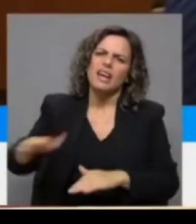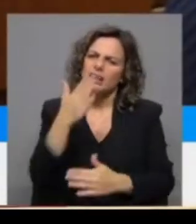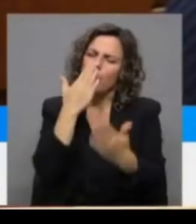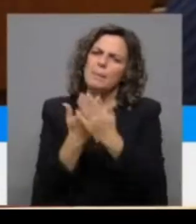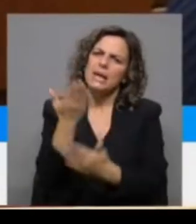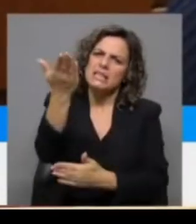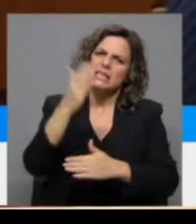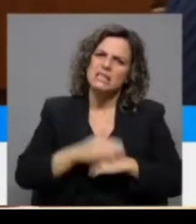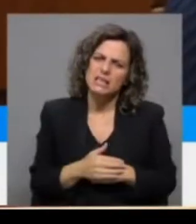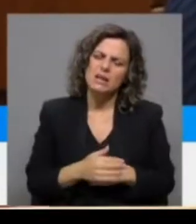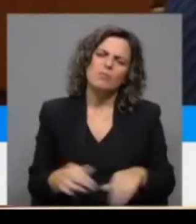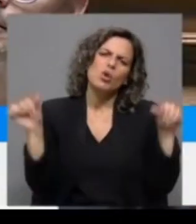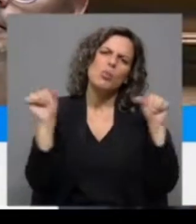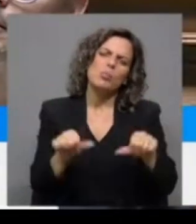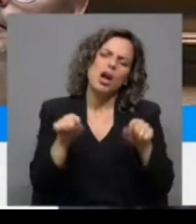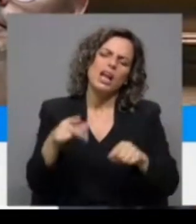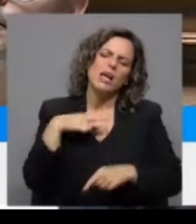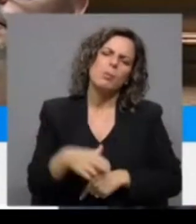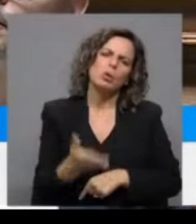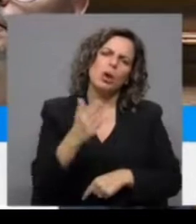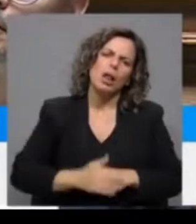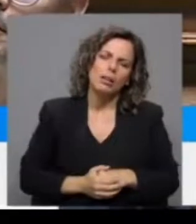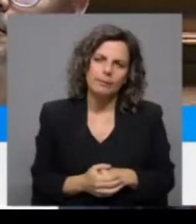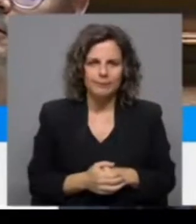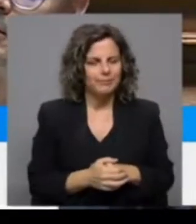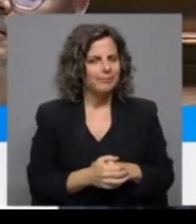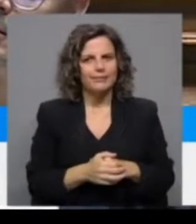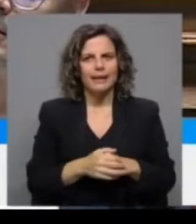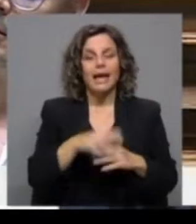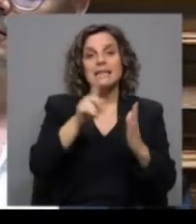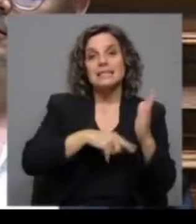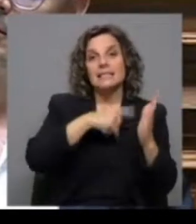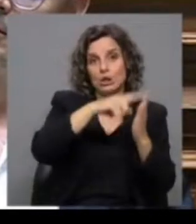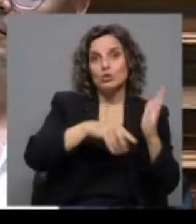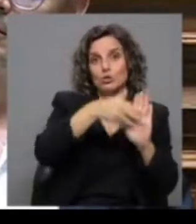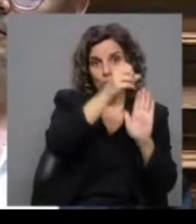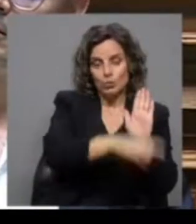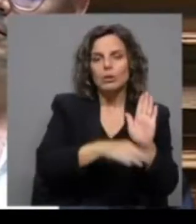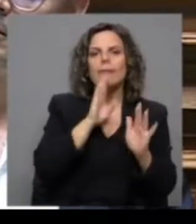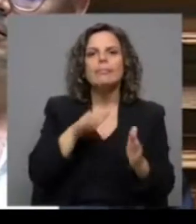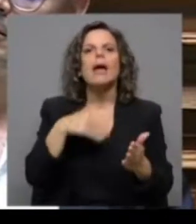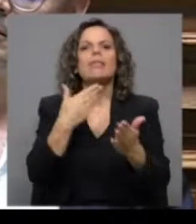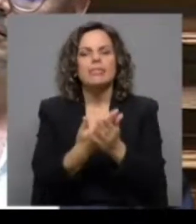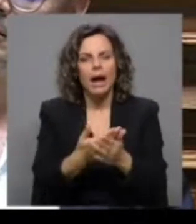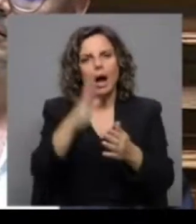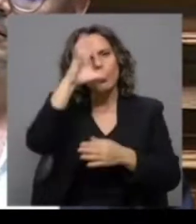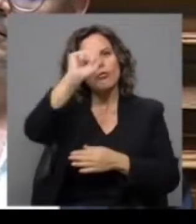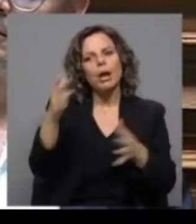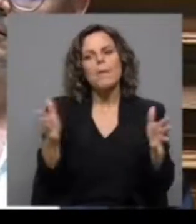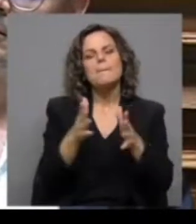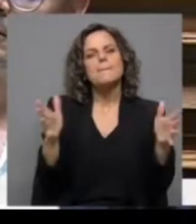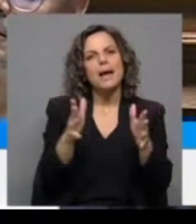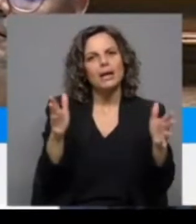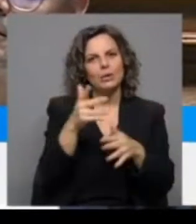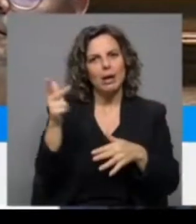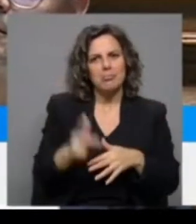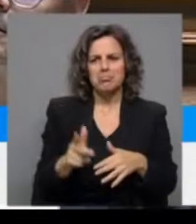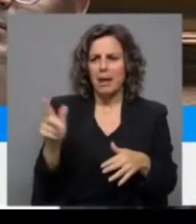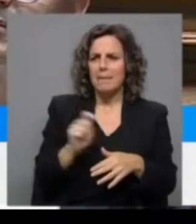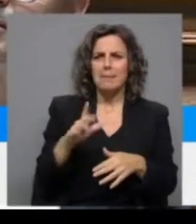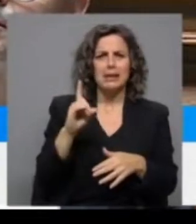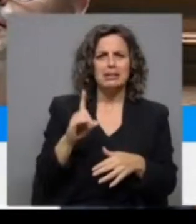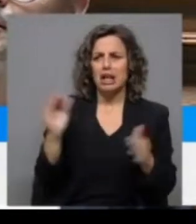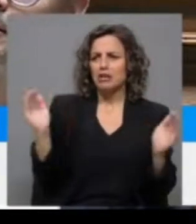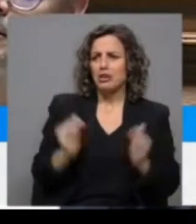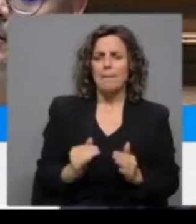isso que é pior em Portugal. Uma moção de censura apresentada para derrubar um governo de maioria absoluta, saído de eleições há mais de 6 meses, é